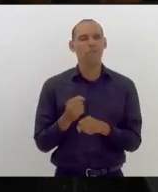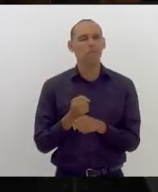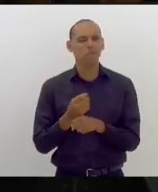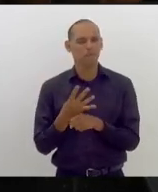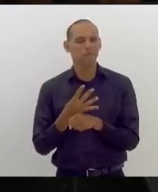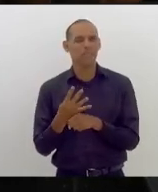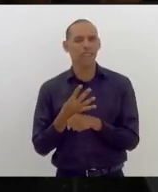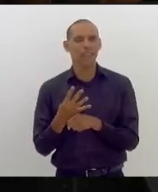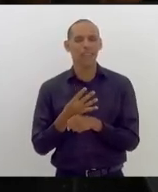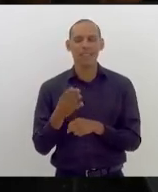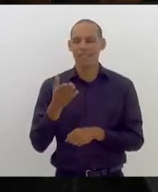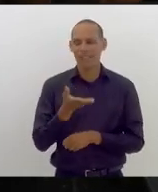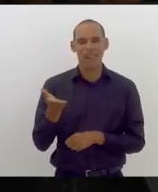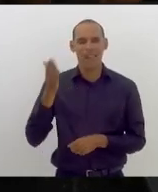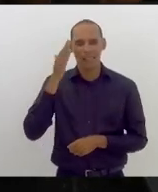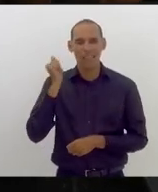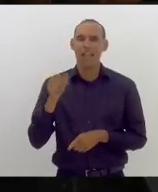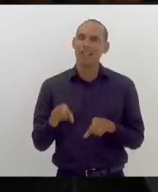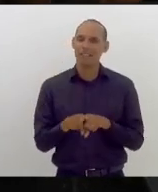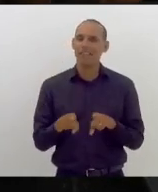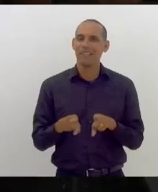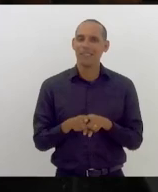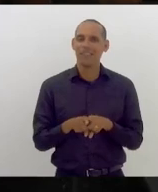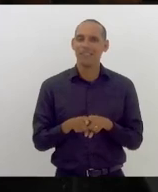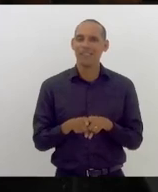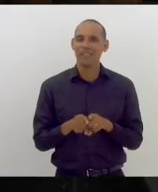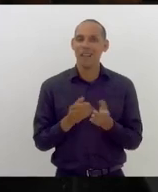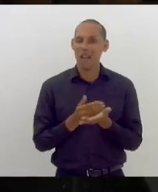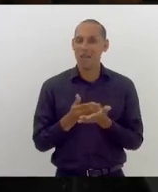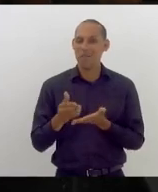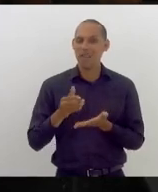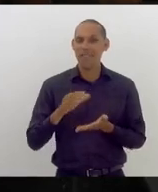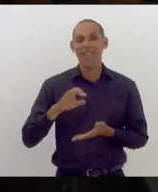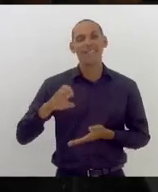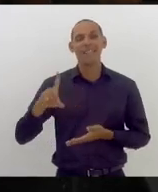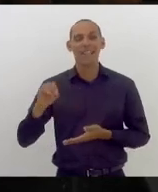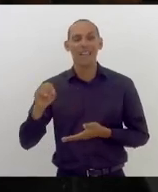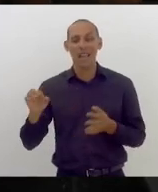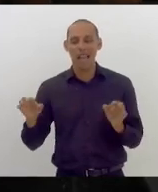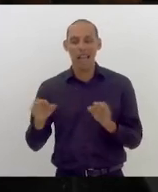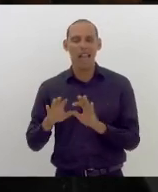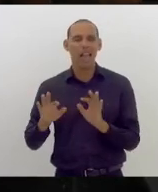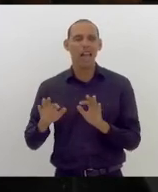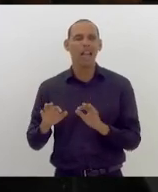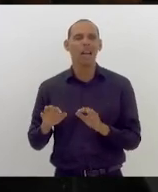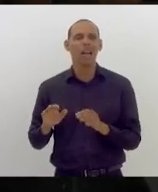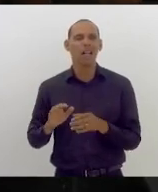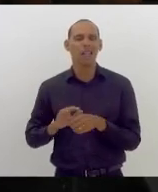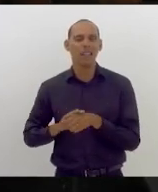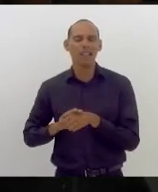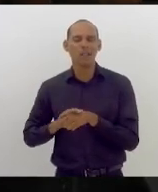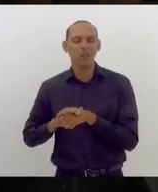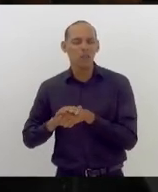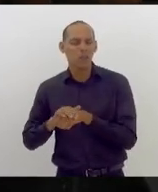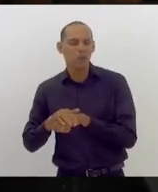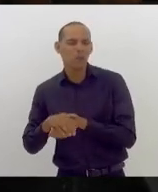4 anos também, sabem que a parada começa cedo e termina muito tarde, porque eu entendo